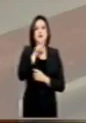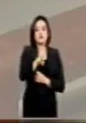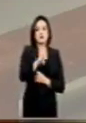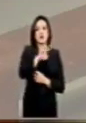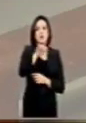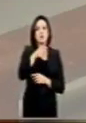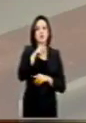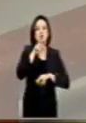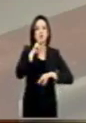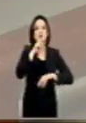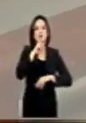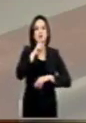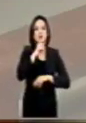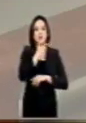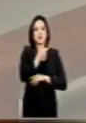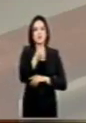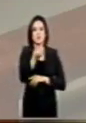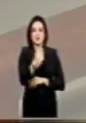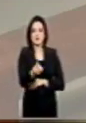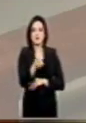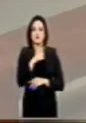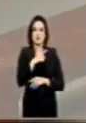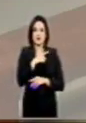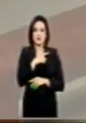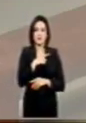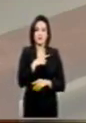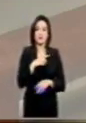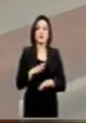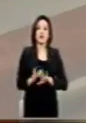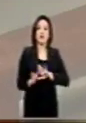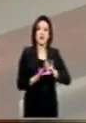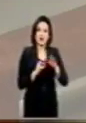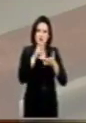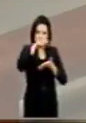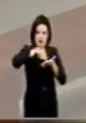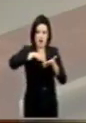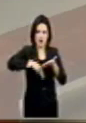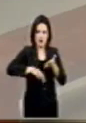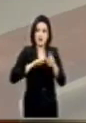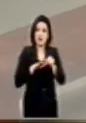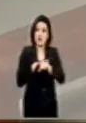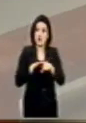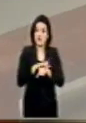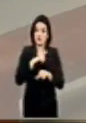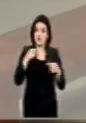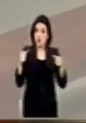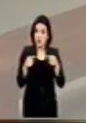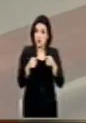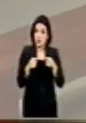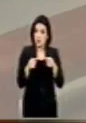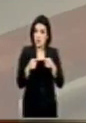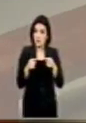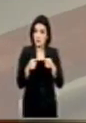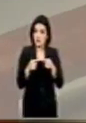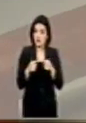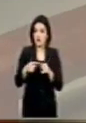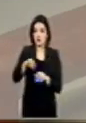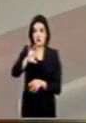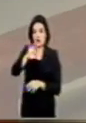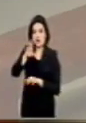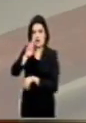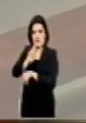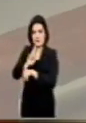autos. Abre aspas. Na conversa ficou acordado entre o representante da PGR e o da Polícia do Senado que, uma